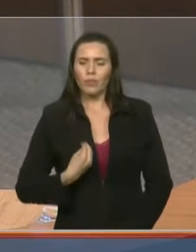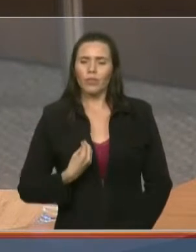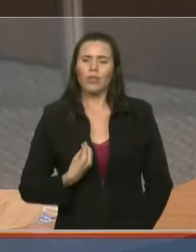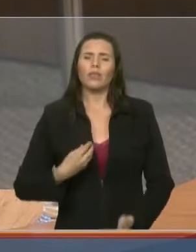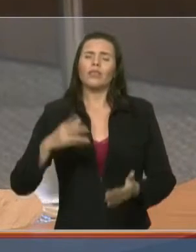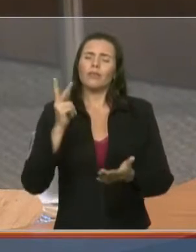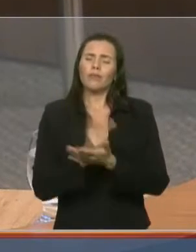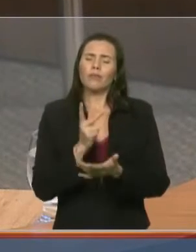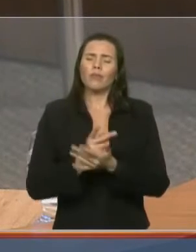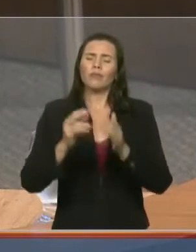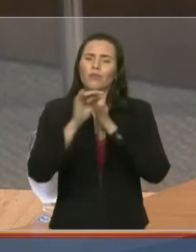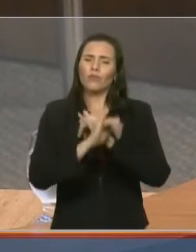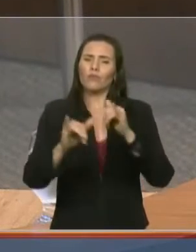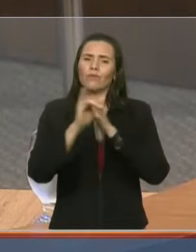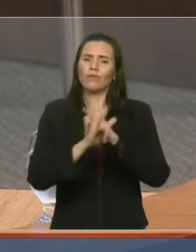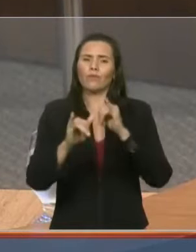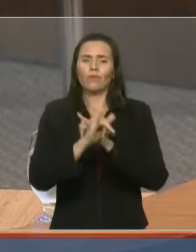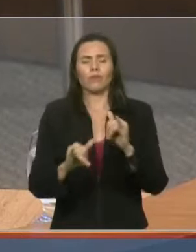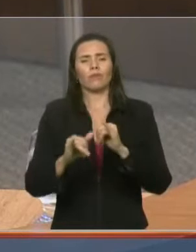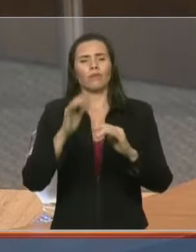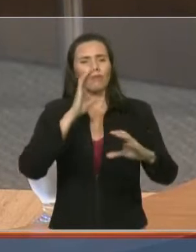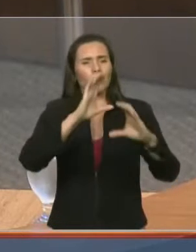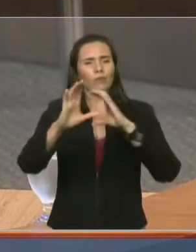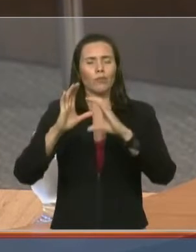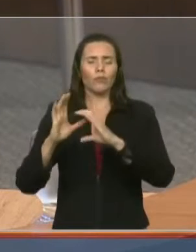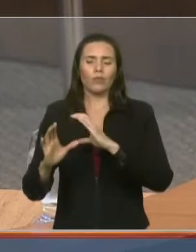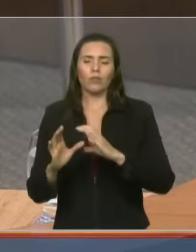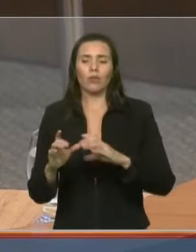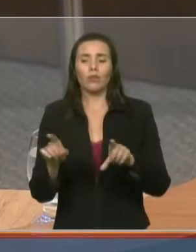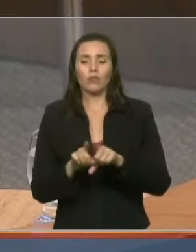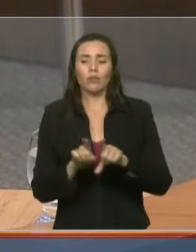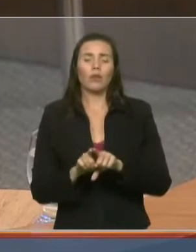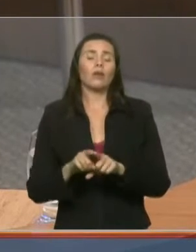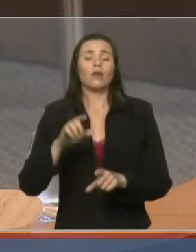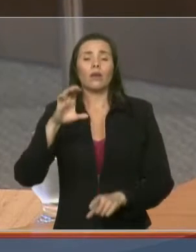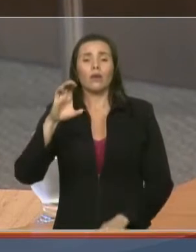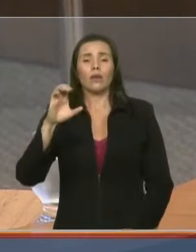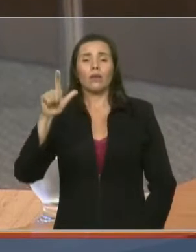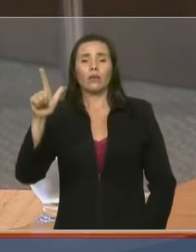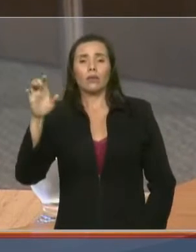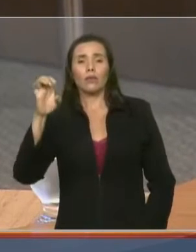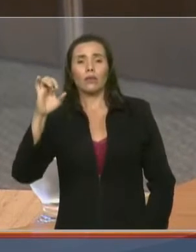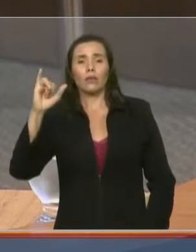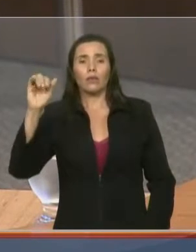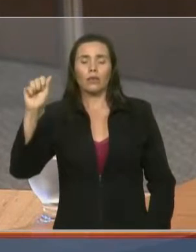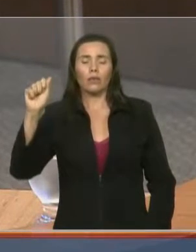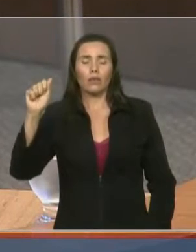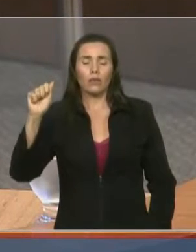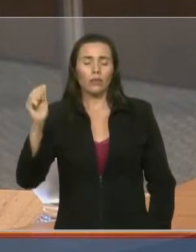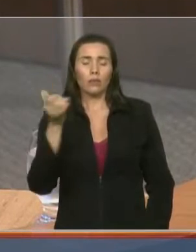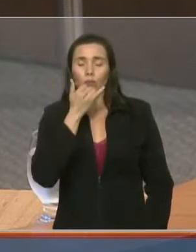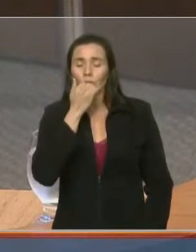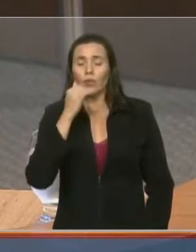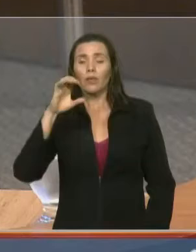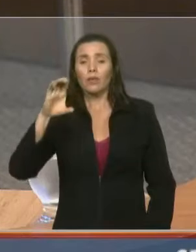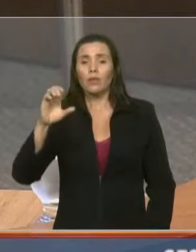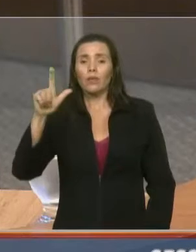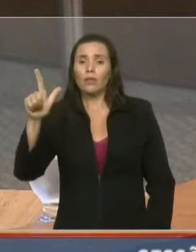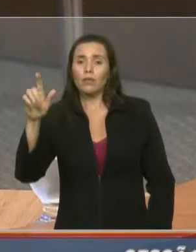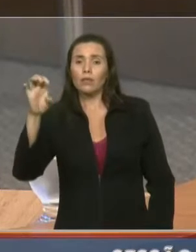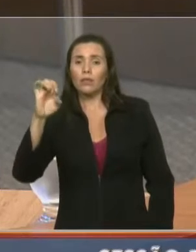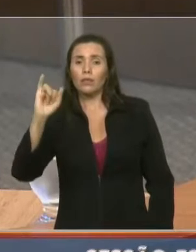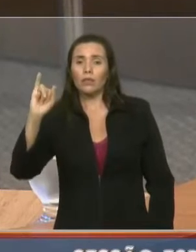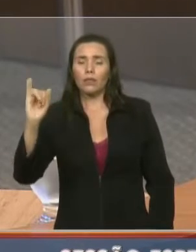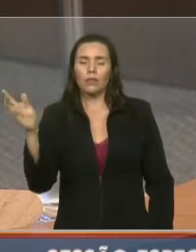da Arquidiocese de São Luís. Cumprimentar a Cleiviano com o programa Totalmente Católico, que sempre tem feito coberturas